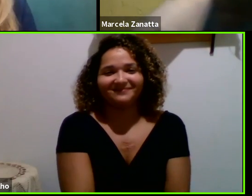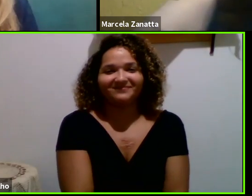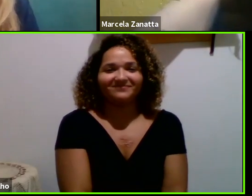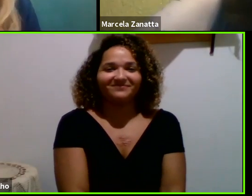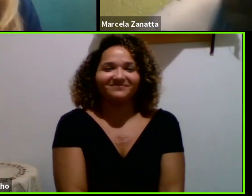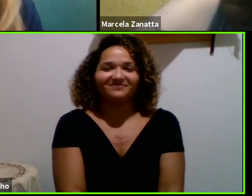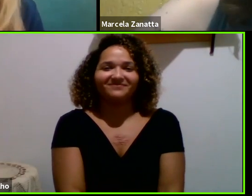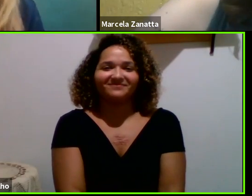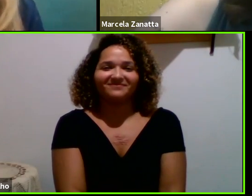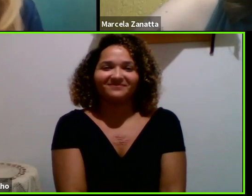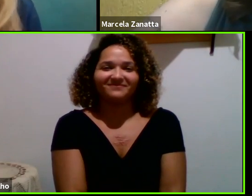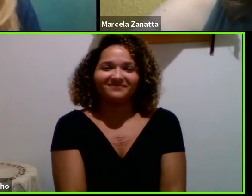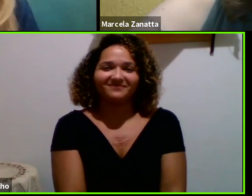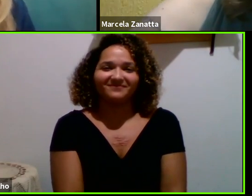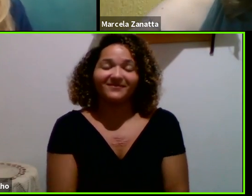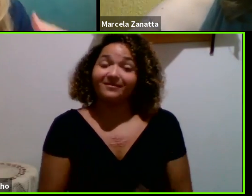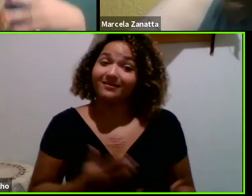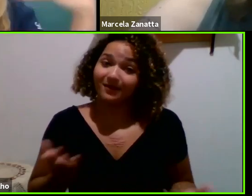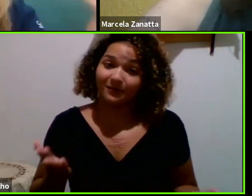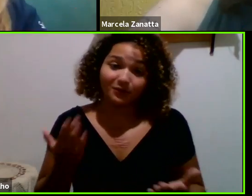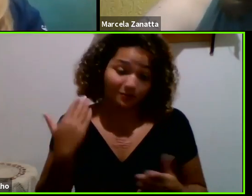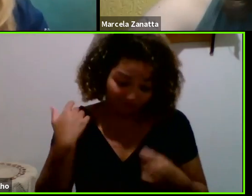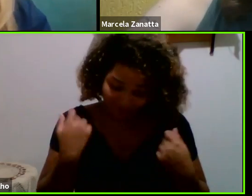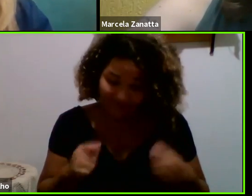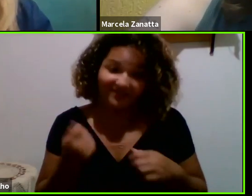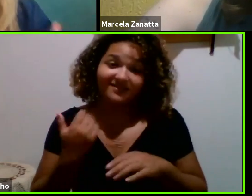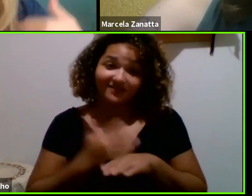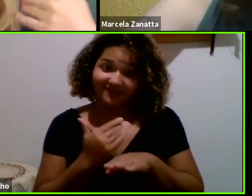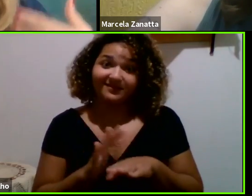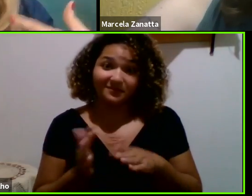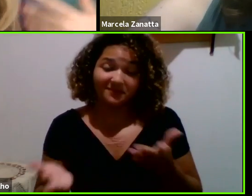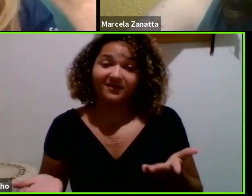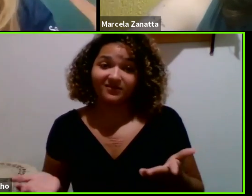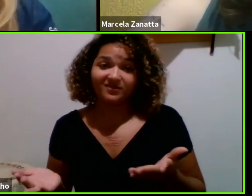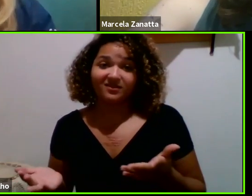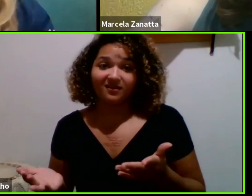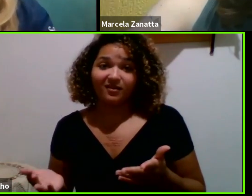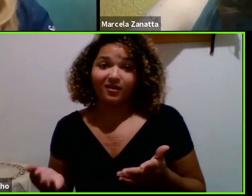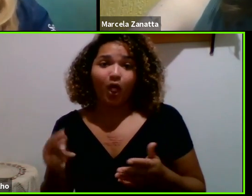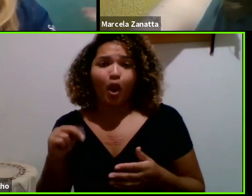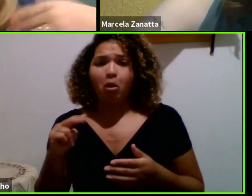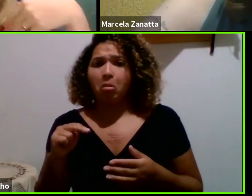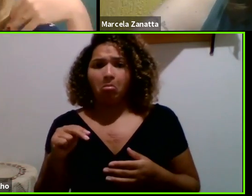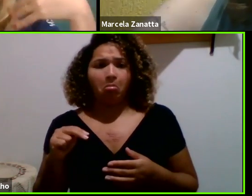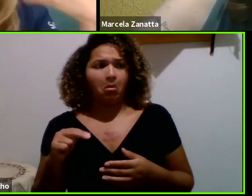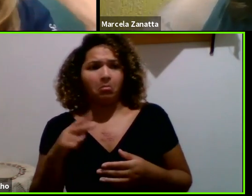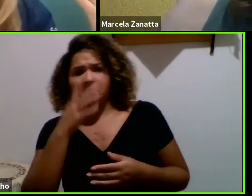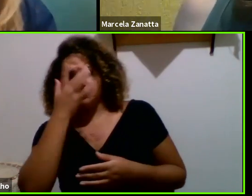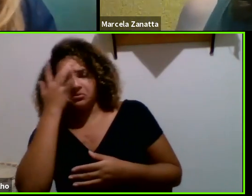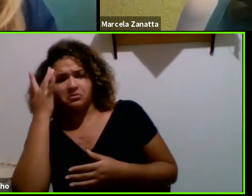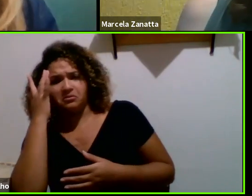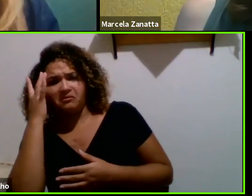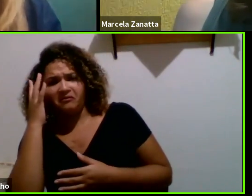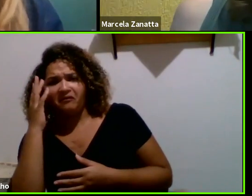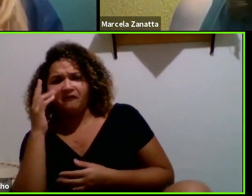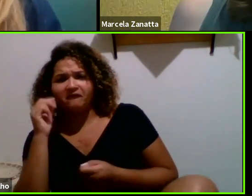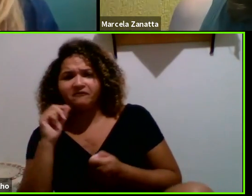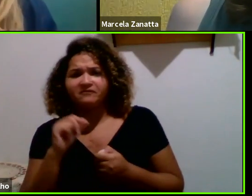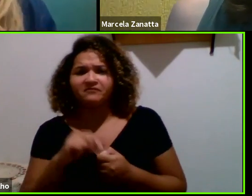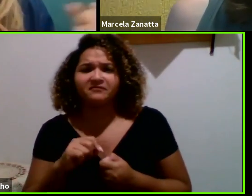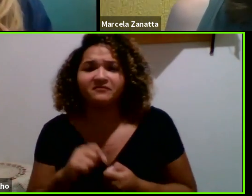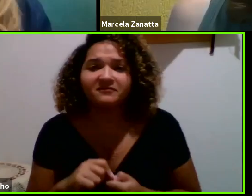simuladores precisamos praticar. Muitas pessoas nunca nem sequer fizeram a proposta